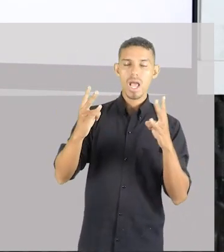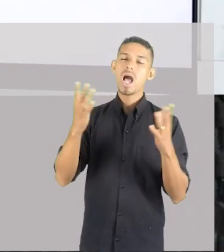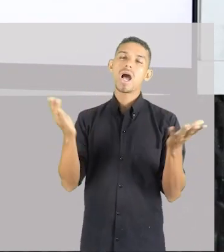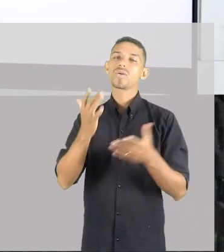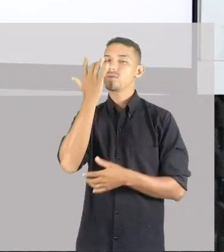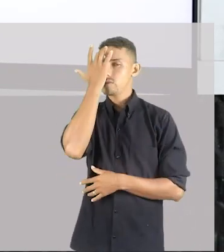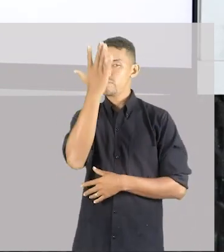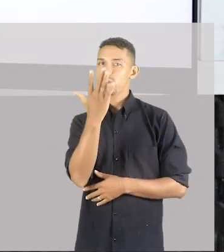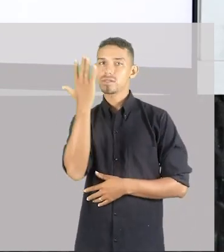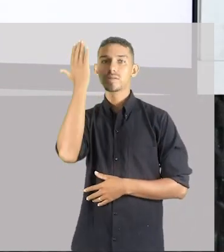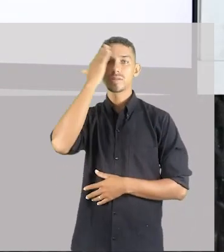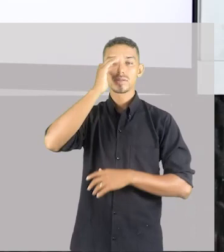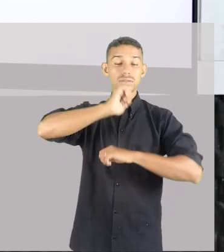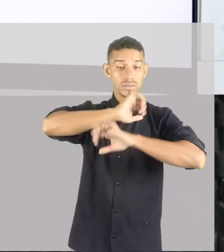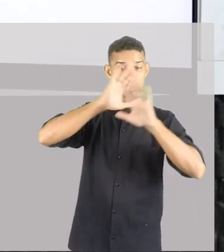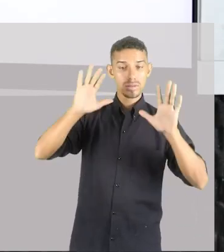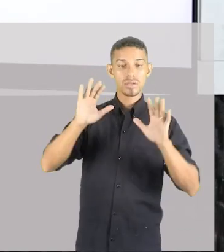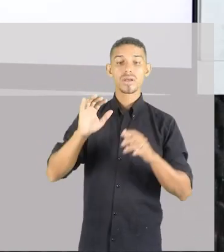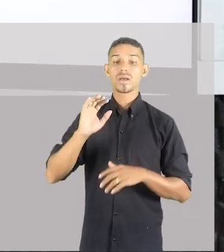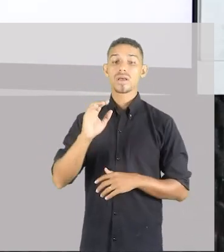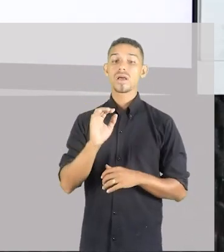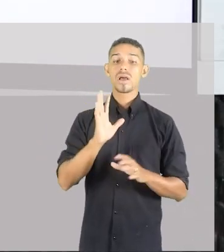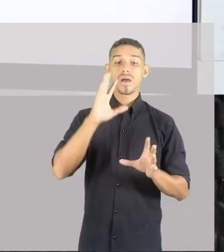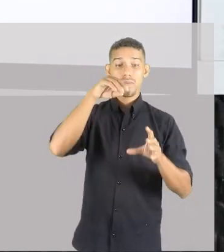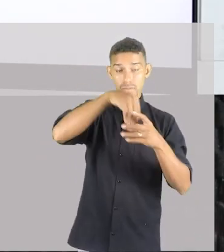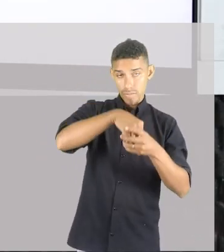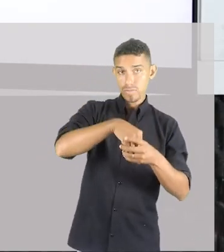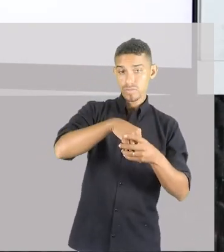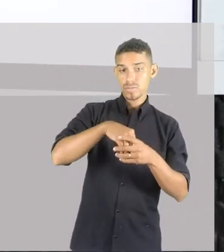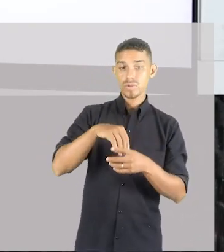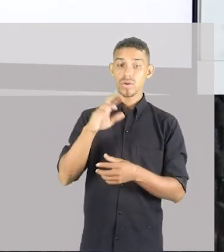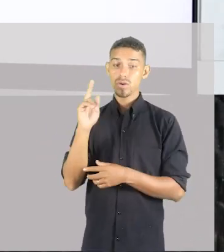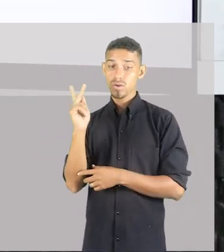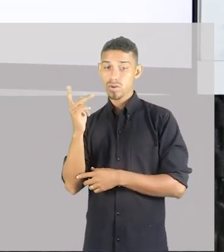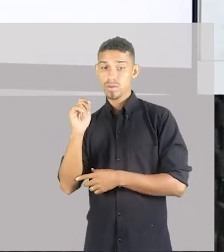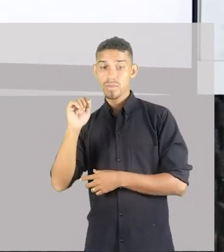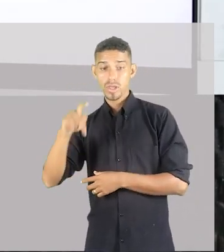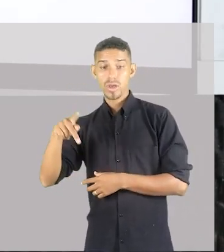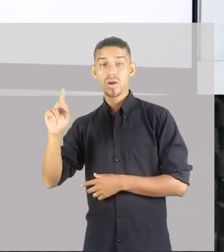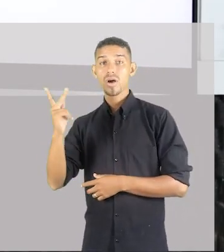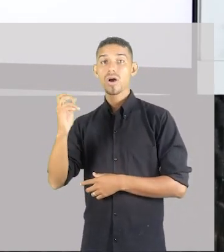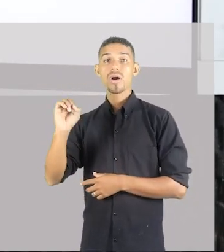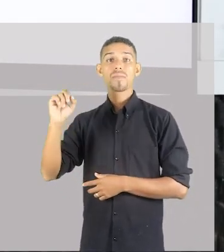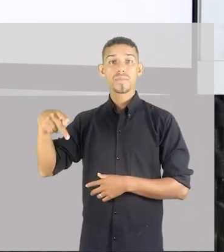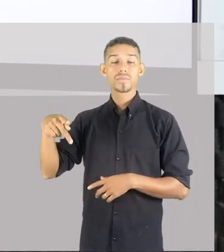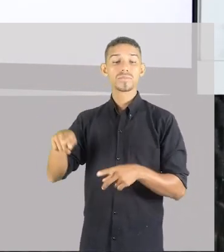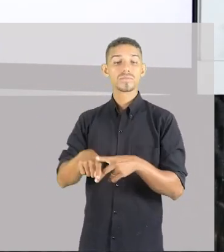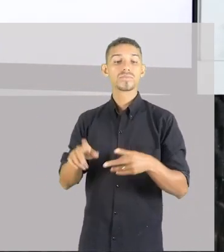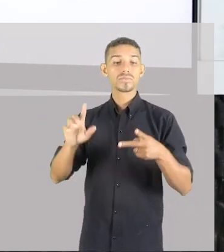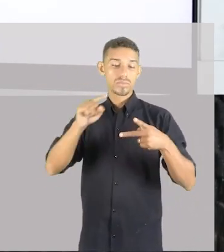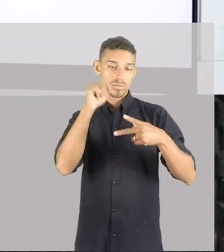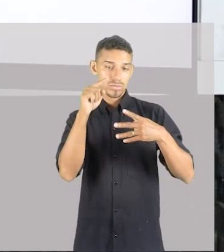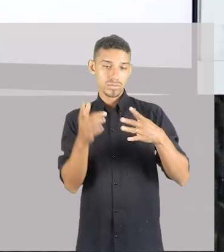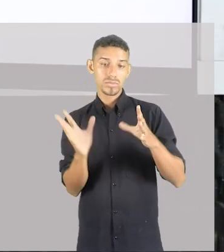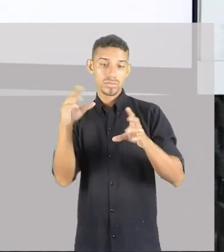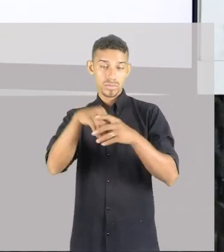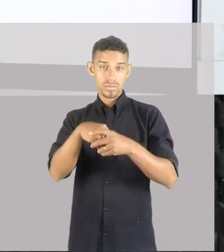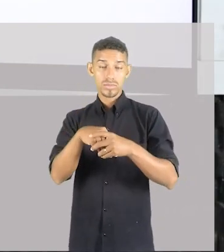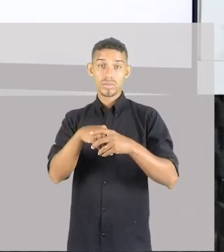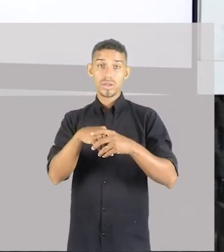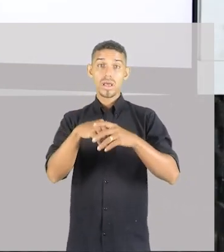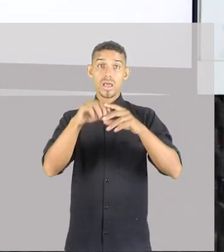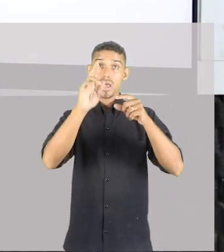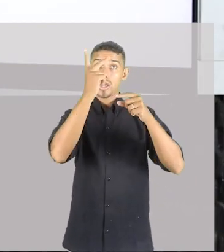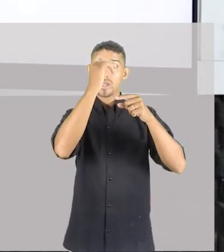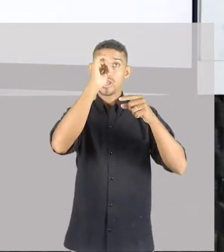fácil a gente entender o que que é o Hip Hop O Break faz parte do hip hop o grafite faz parte do hip hop o rap faz parte do hip hop ou seja